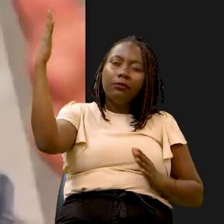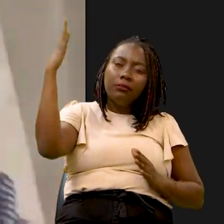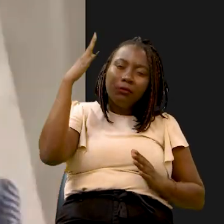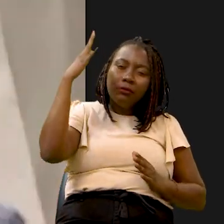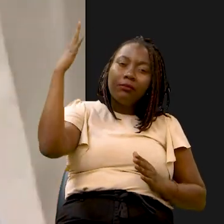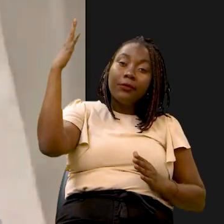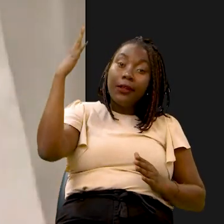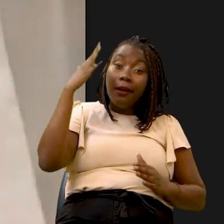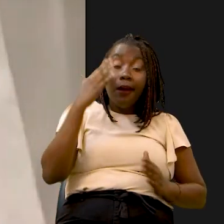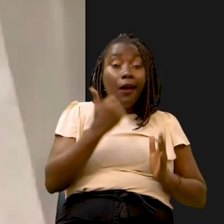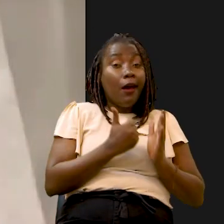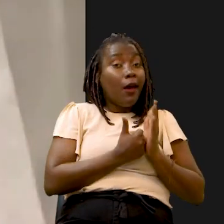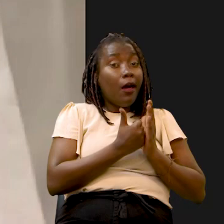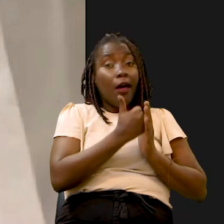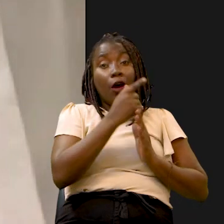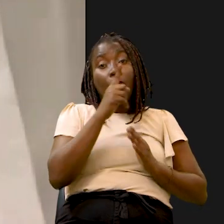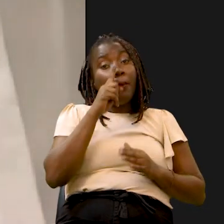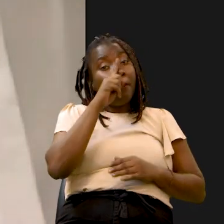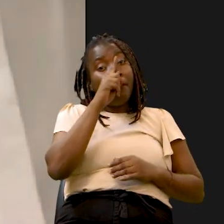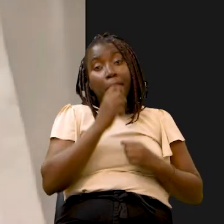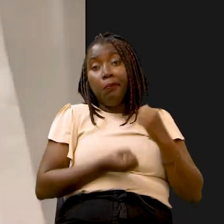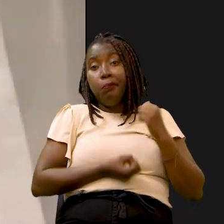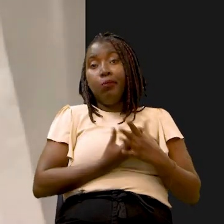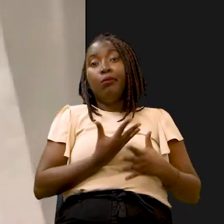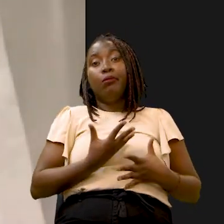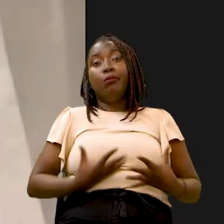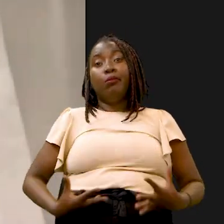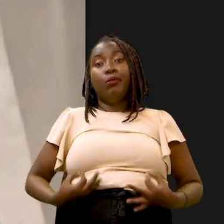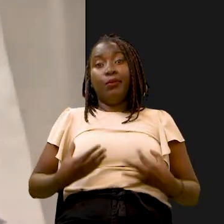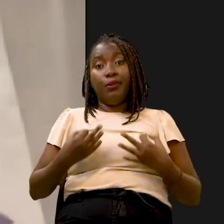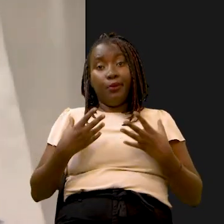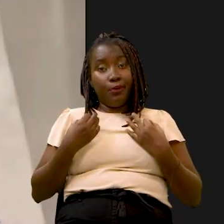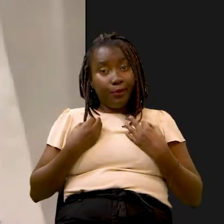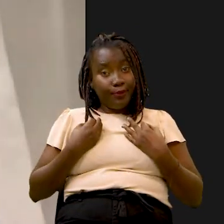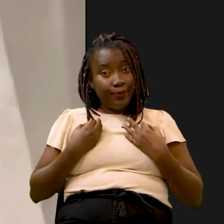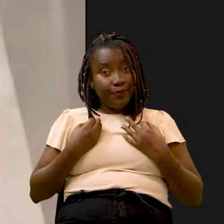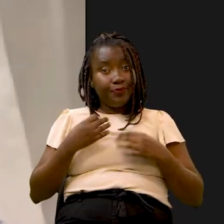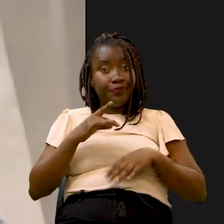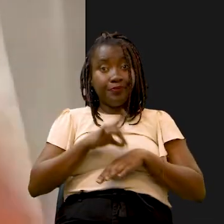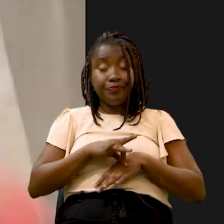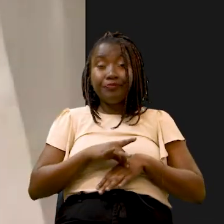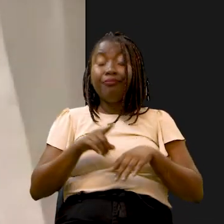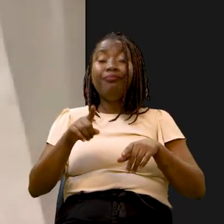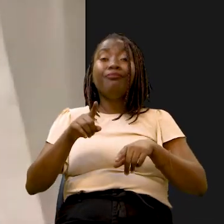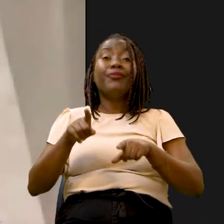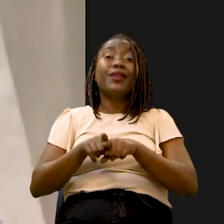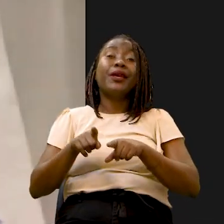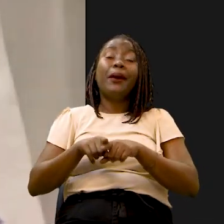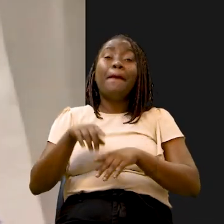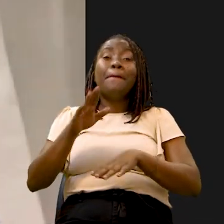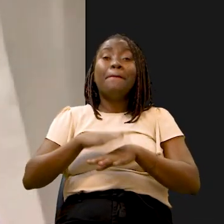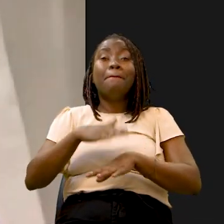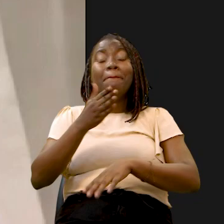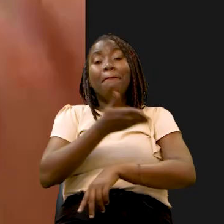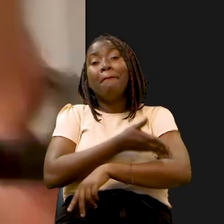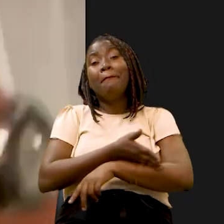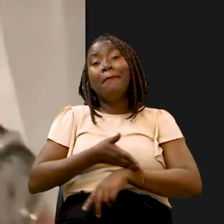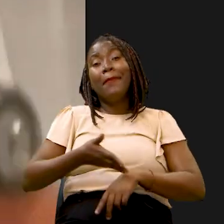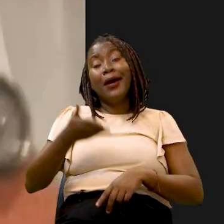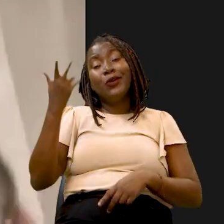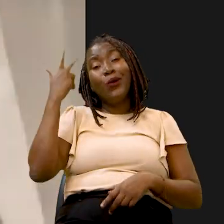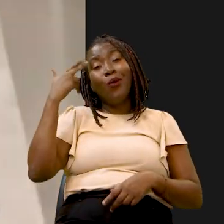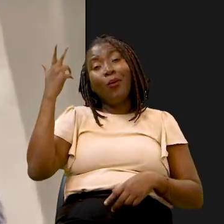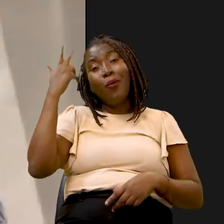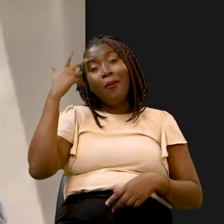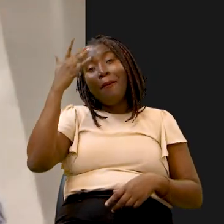viver, aumenta o risco de aparecer, de surgir o câncer de pele. O câncer de pele também é muito mais comum nas pessoas de